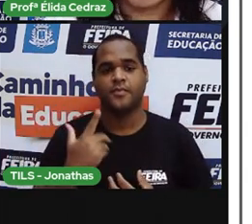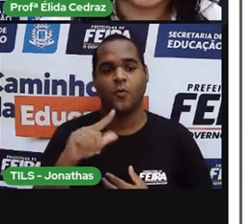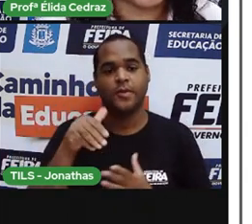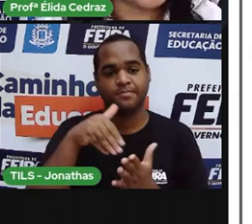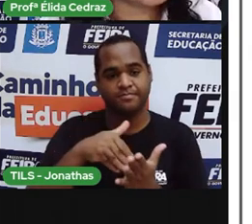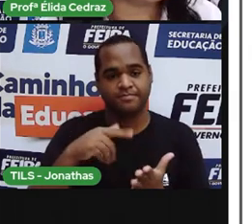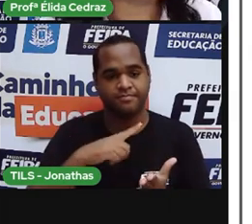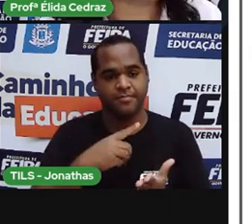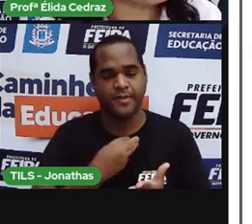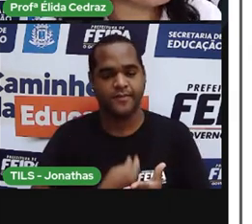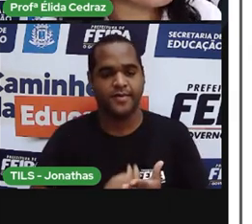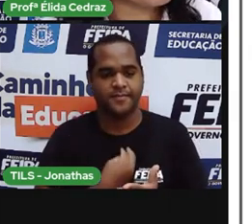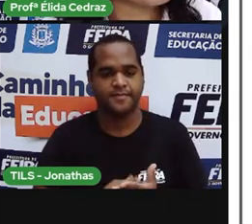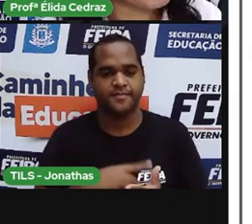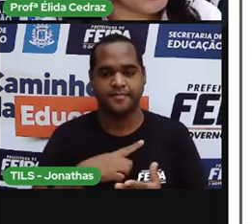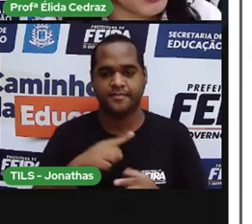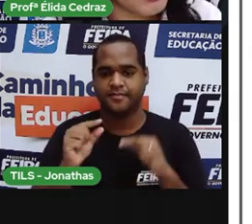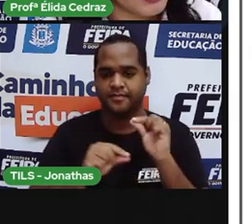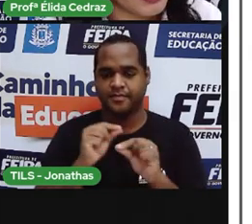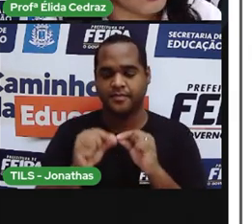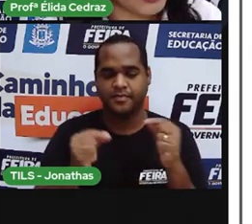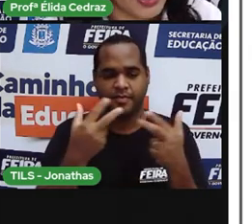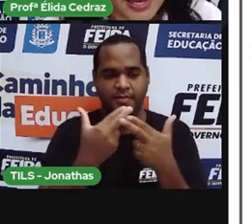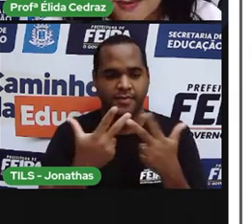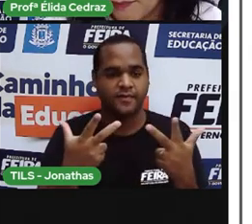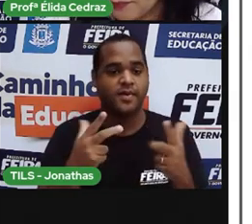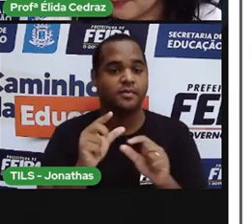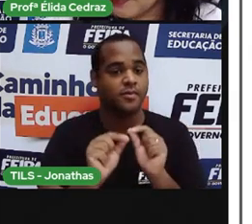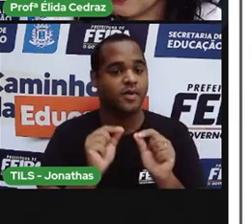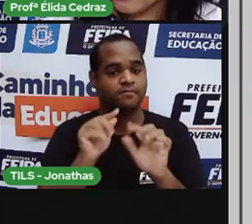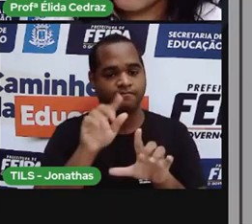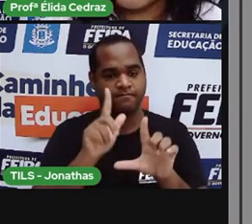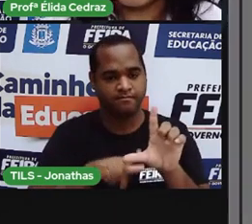atividade para aquela que você vai fazer com a sua letrinha, ok?